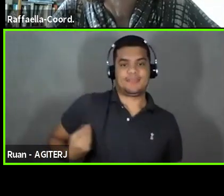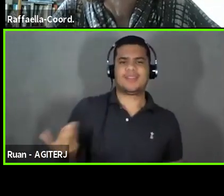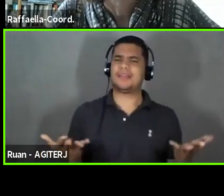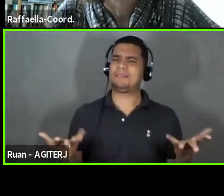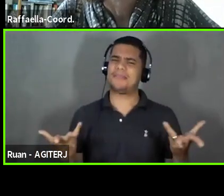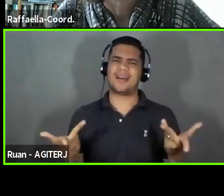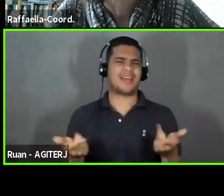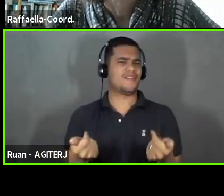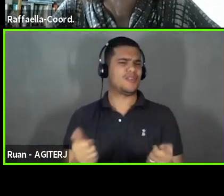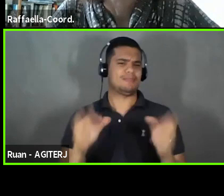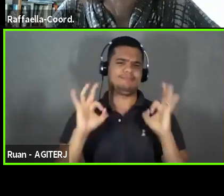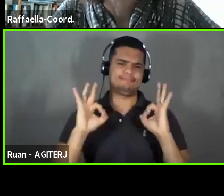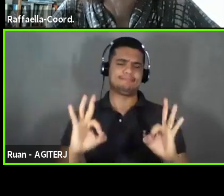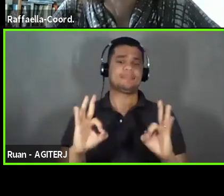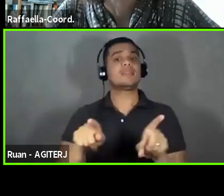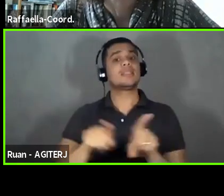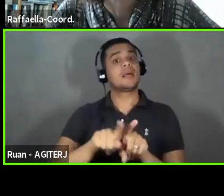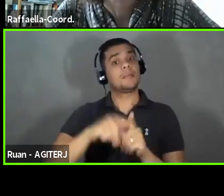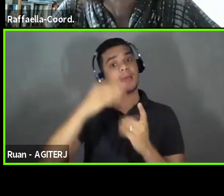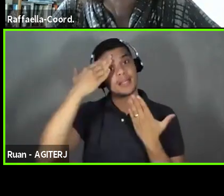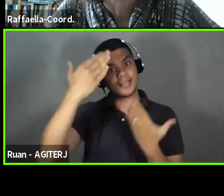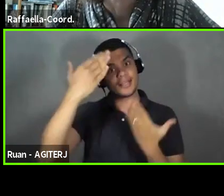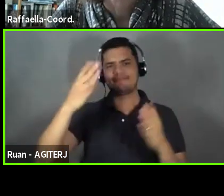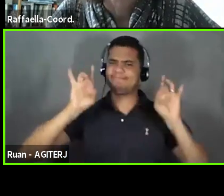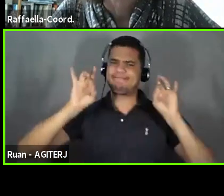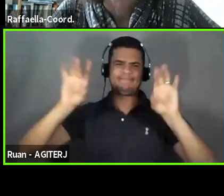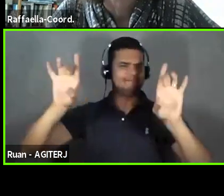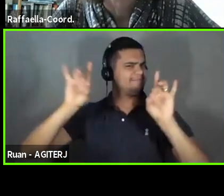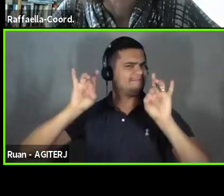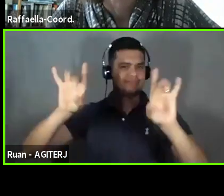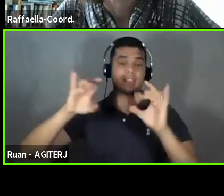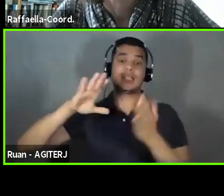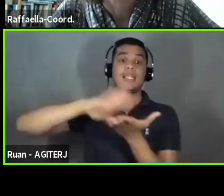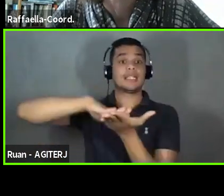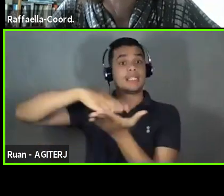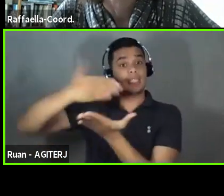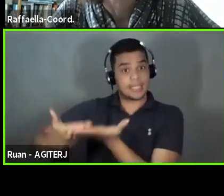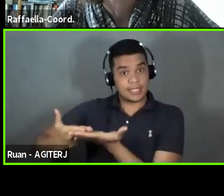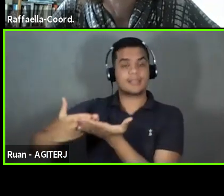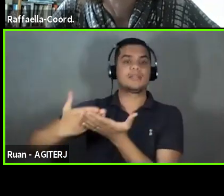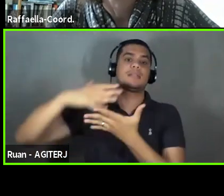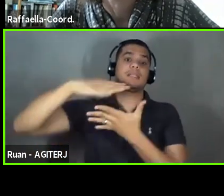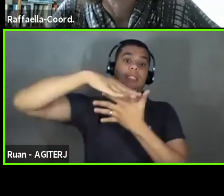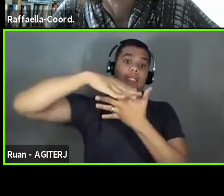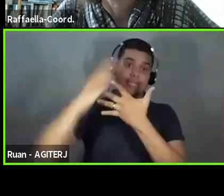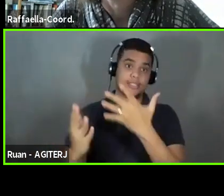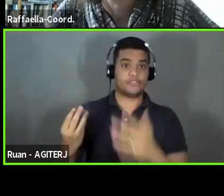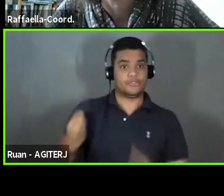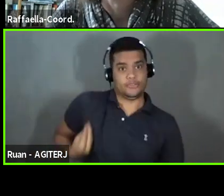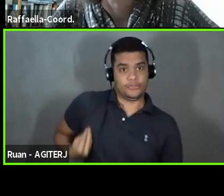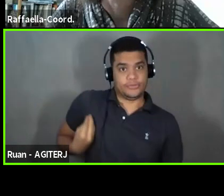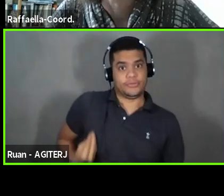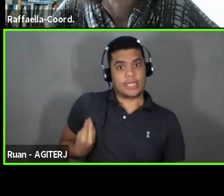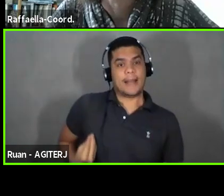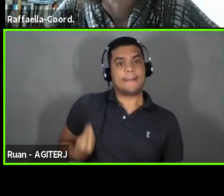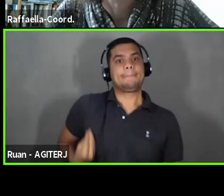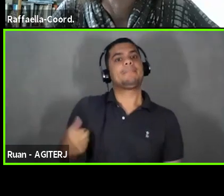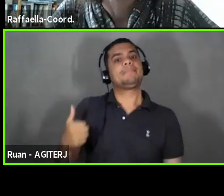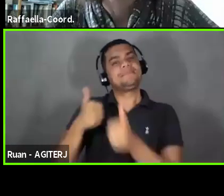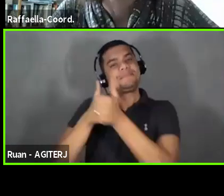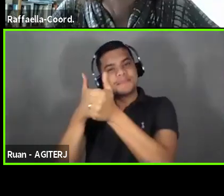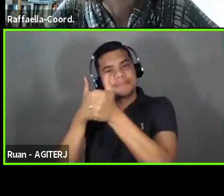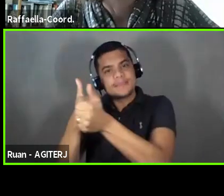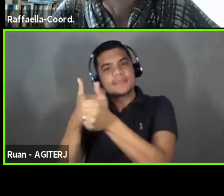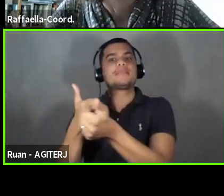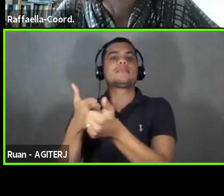maravilhoso. E agradeço especialmente aos intérpretes de Libras que estão aqui nos acompanhando